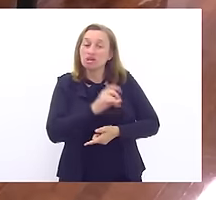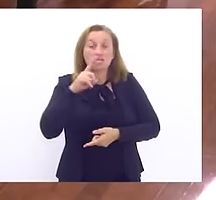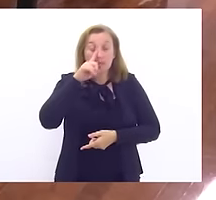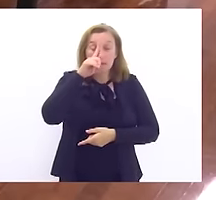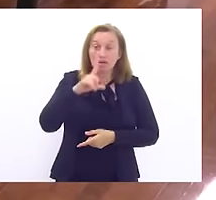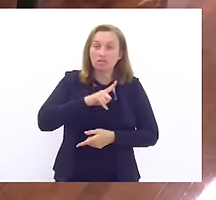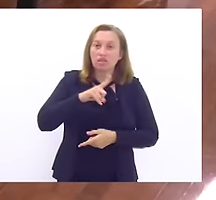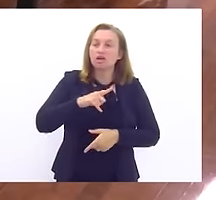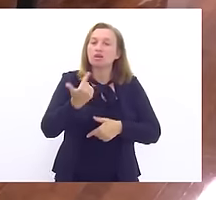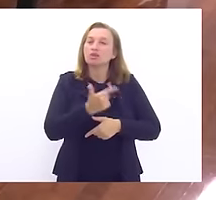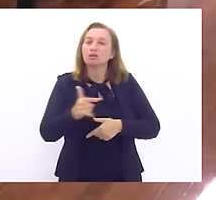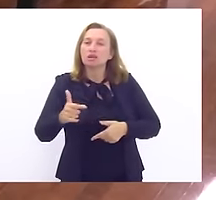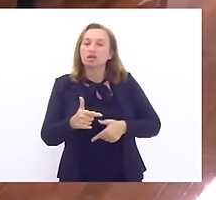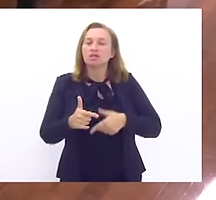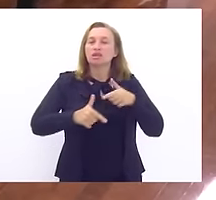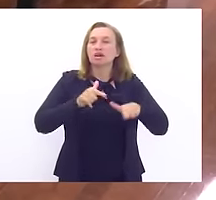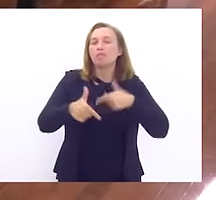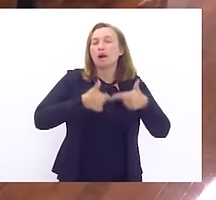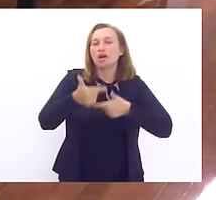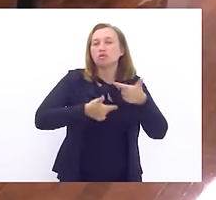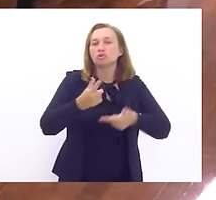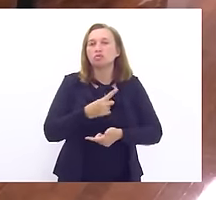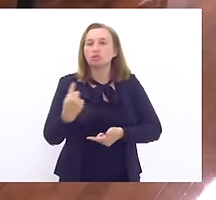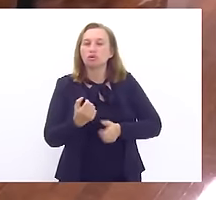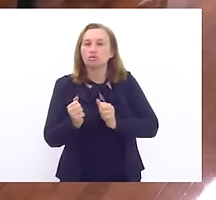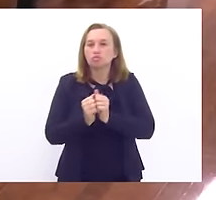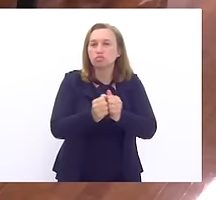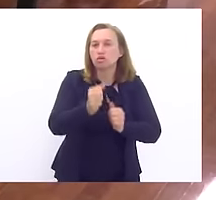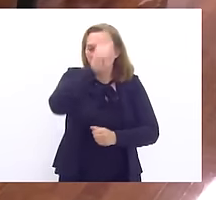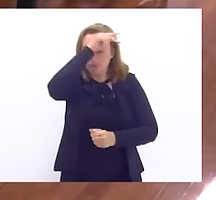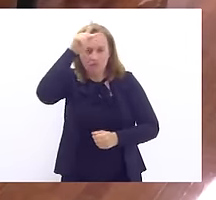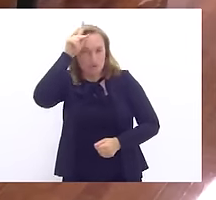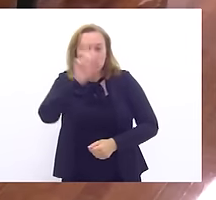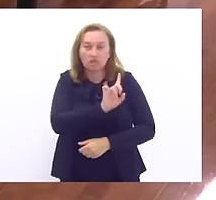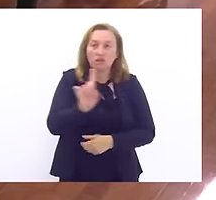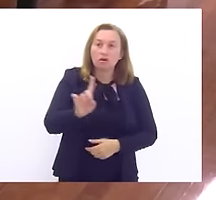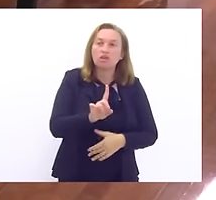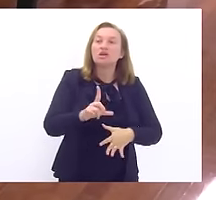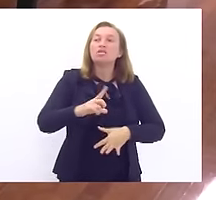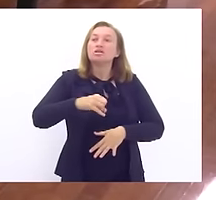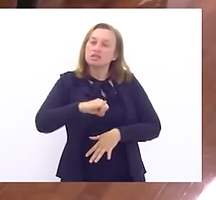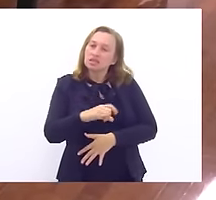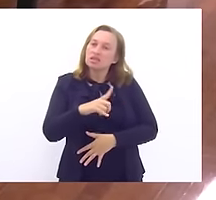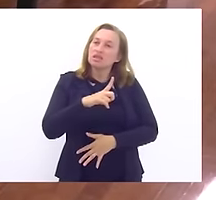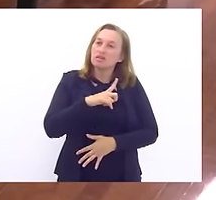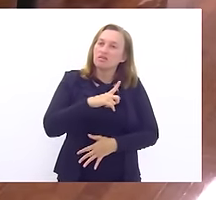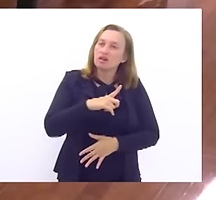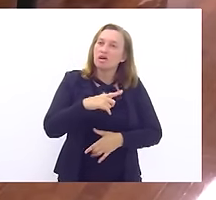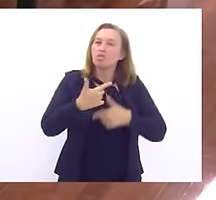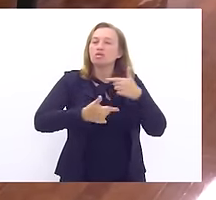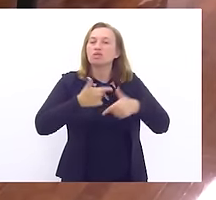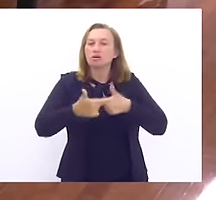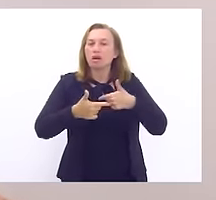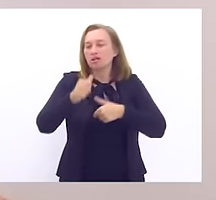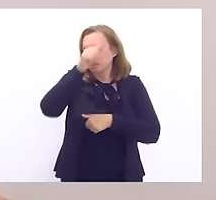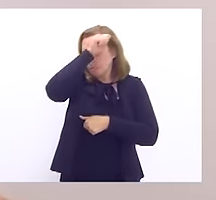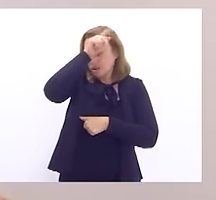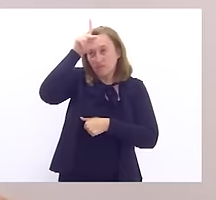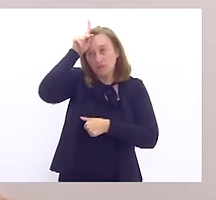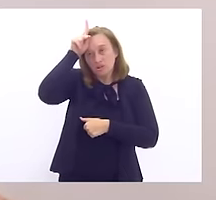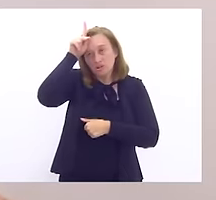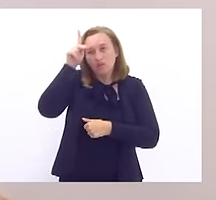operação Nossa como prefeitura Então se houver alguma alguma nesse momento alguma operação de prefeitura